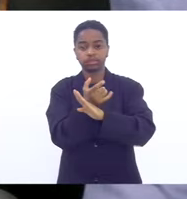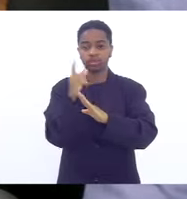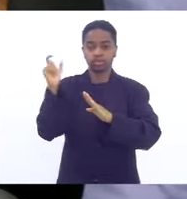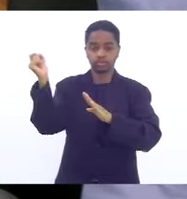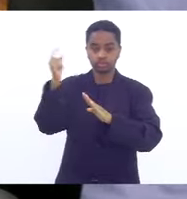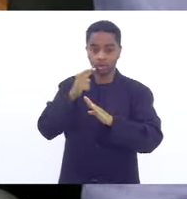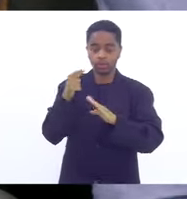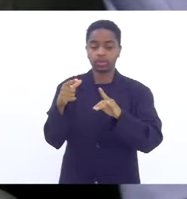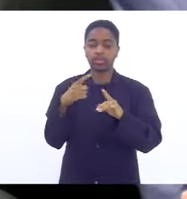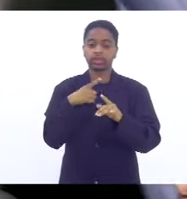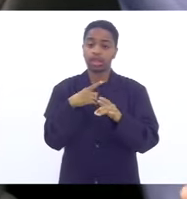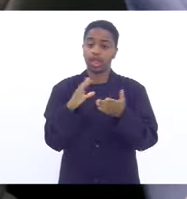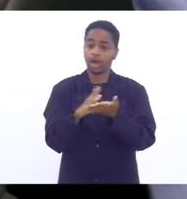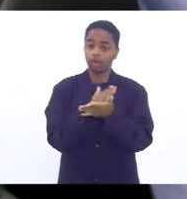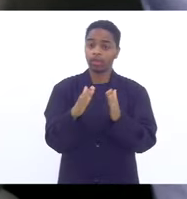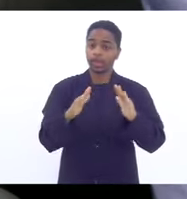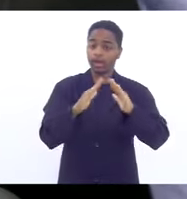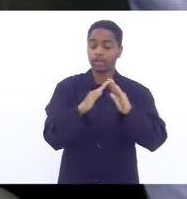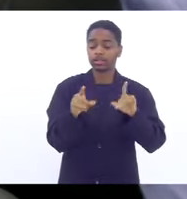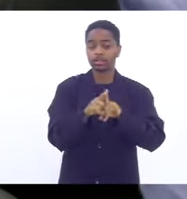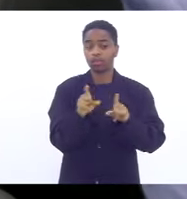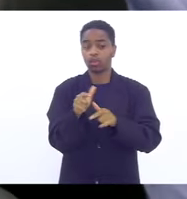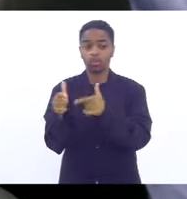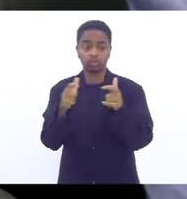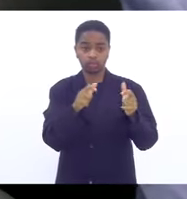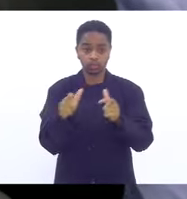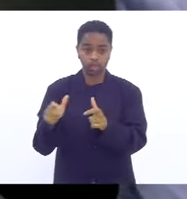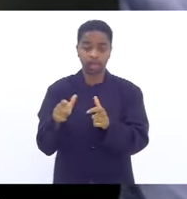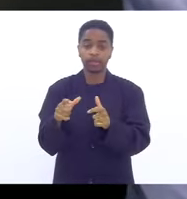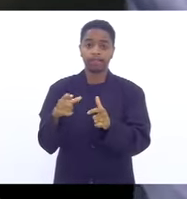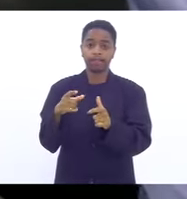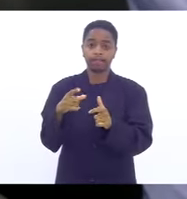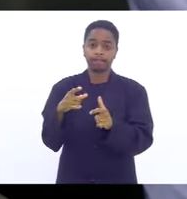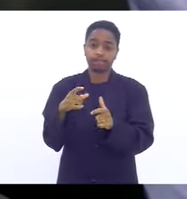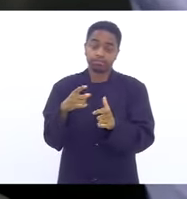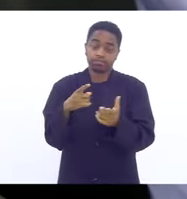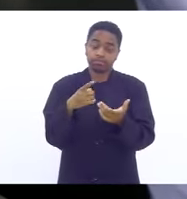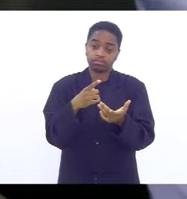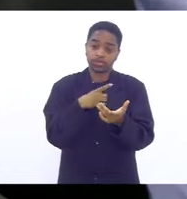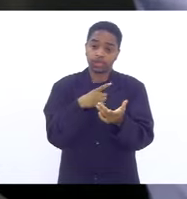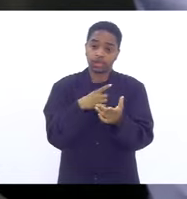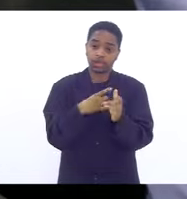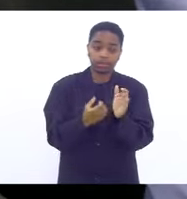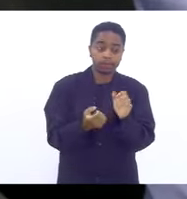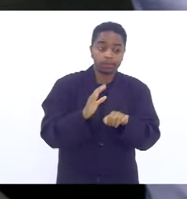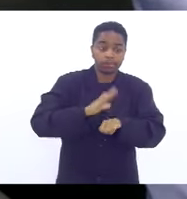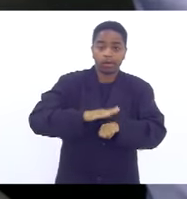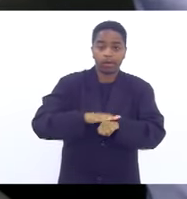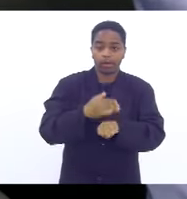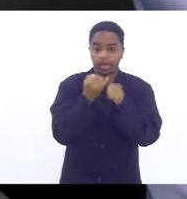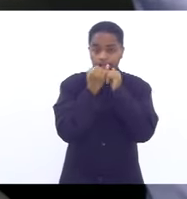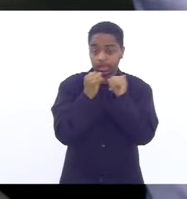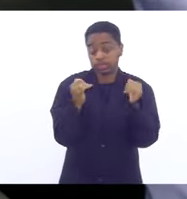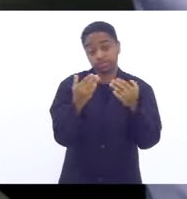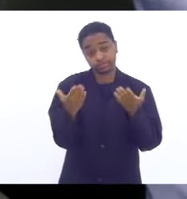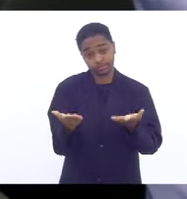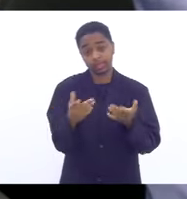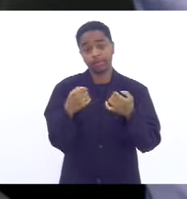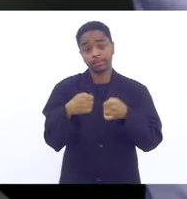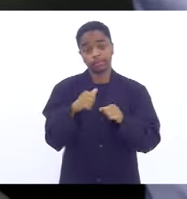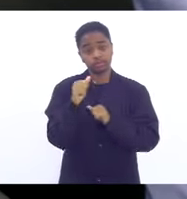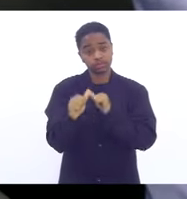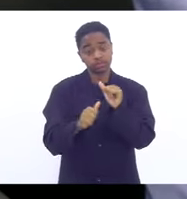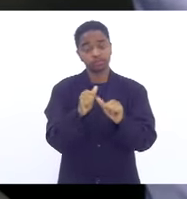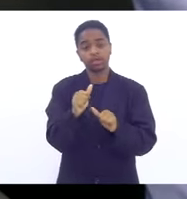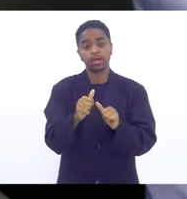outras atividades comerciais optaram por gerar a sua própria energia. Causa uma certa reformulação da